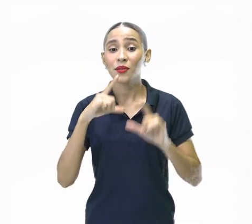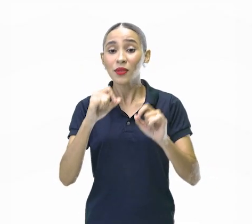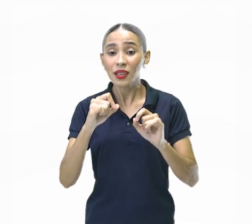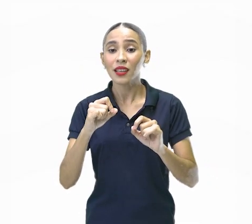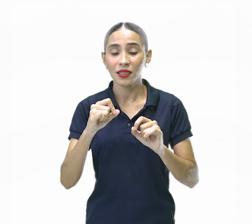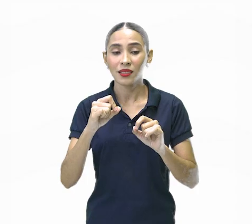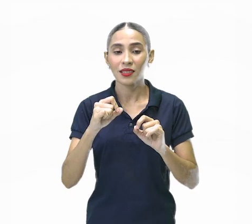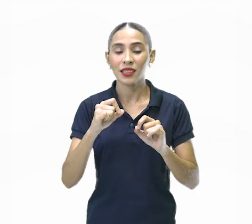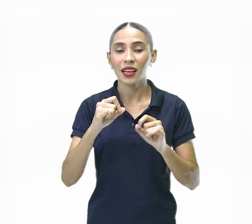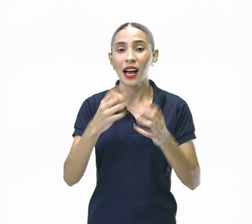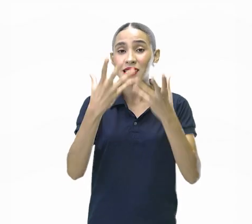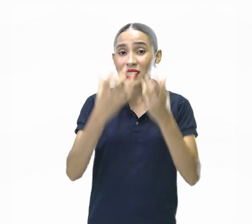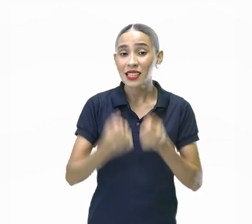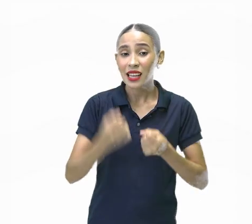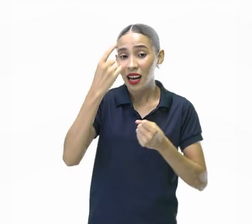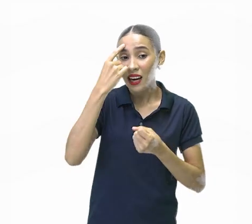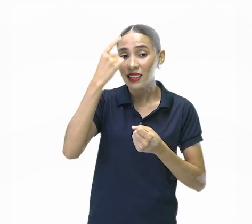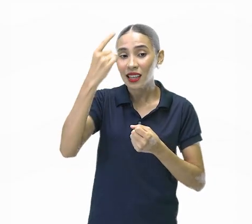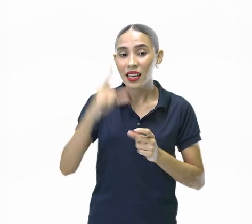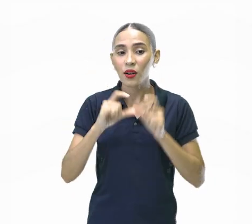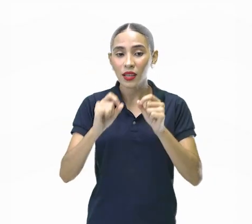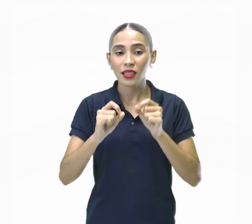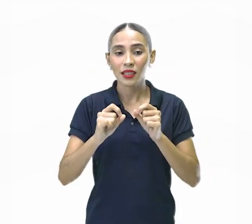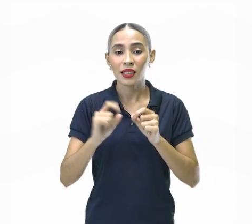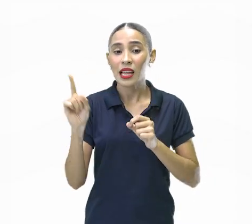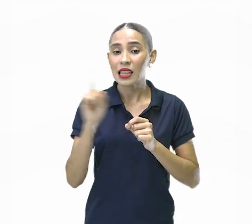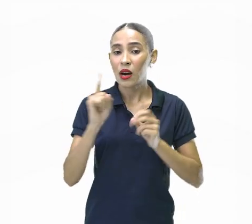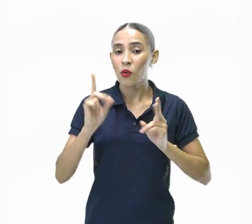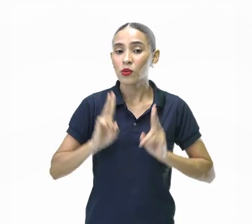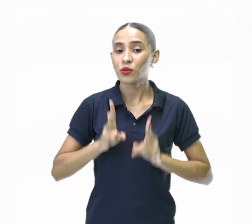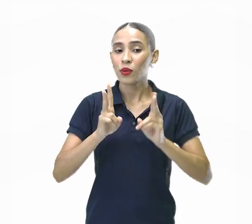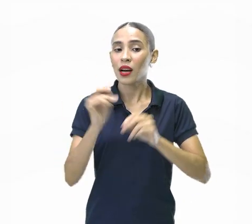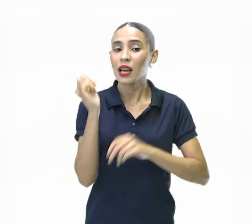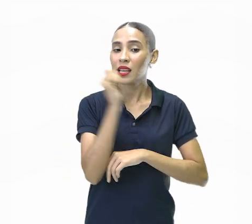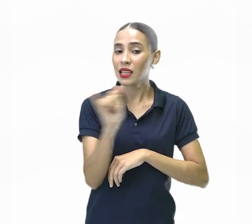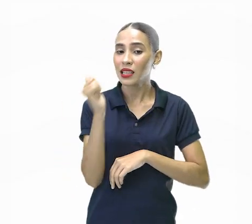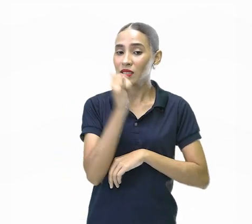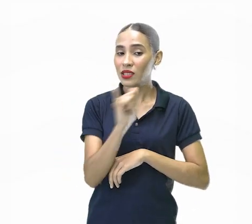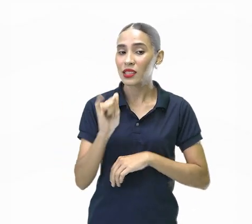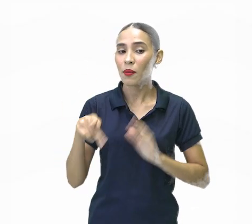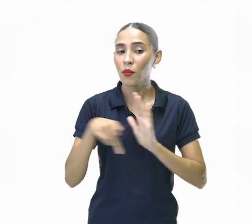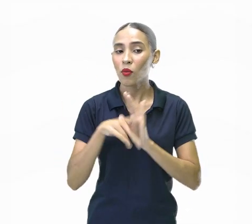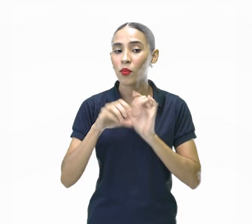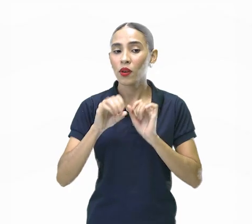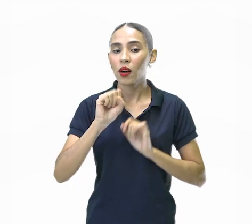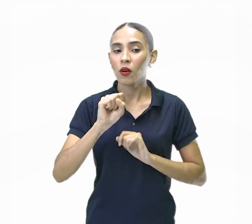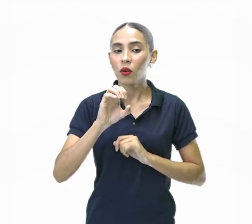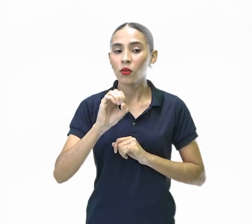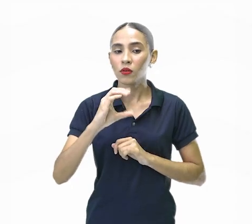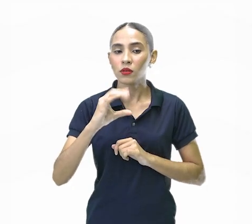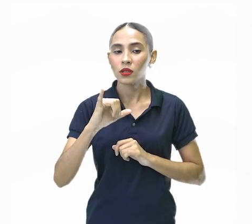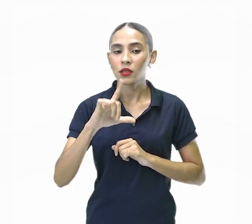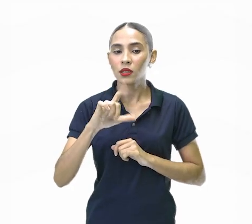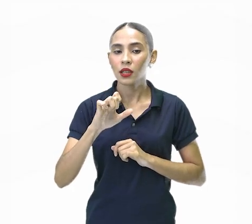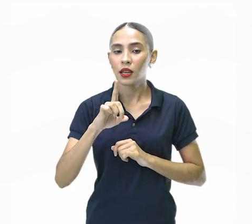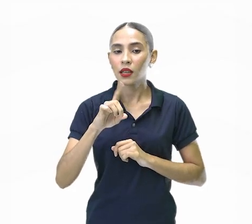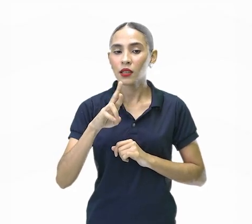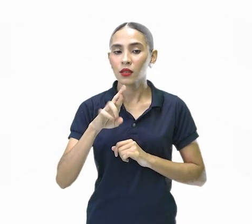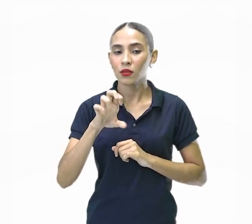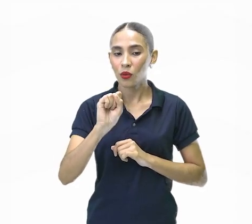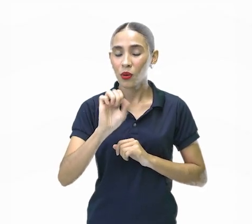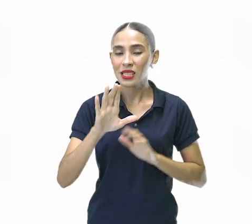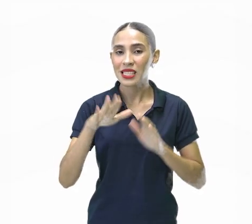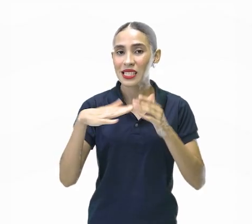introduzir a hipótese da descontinuidade da energia dos osciladores.